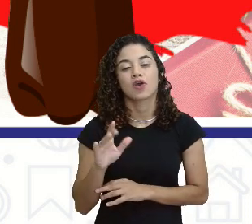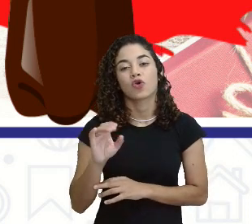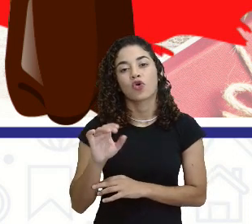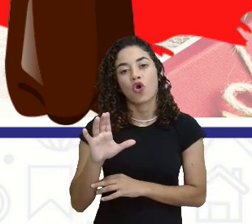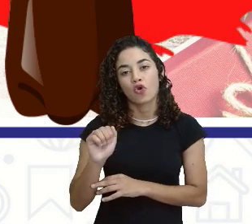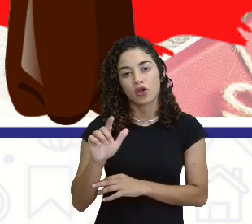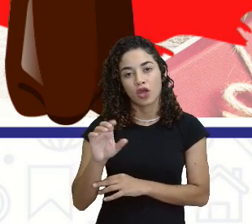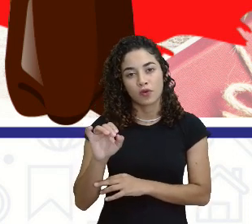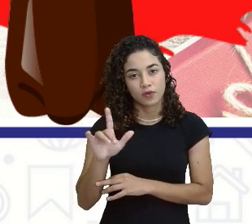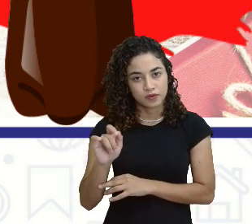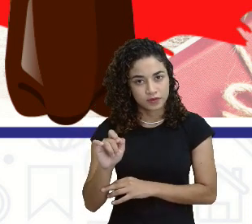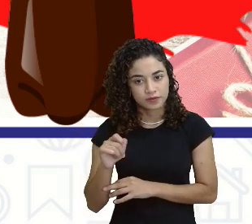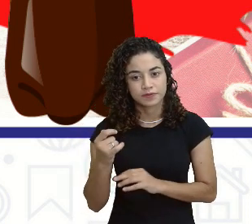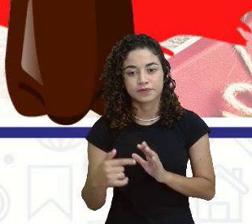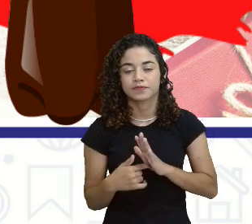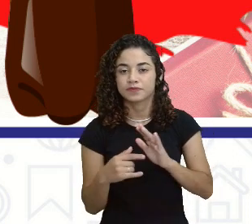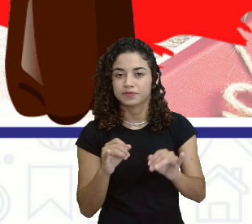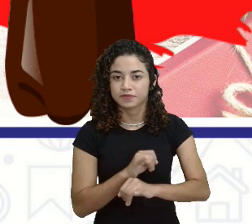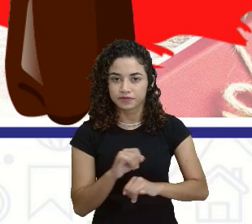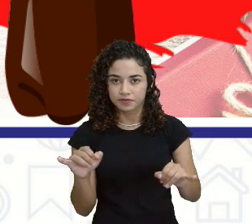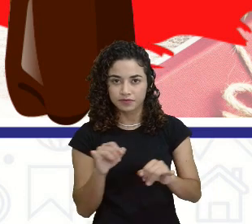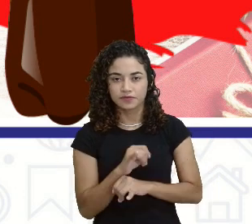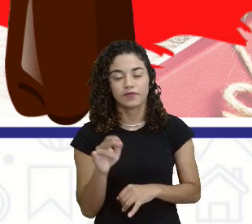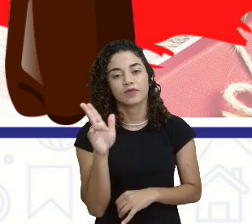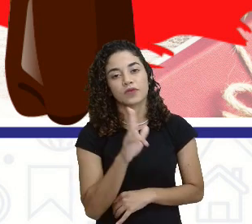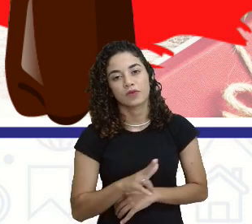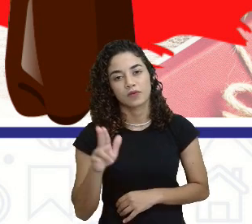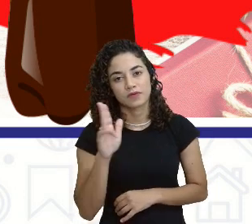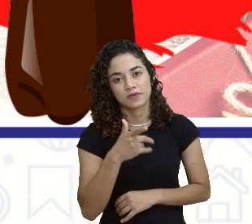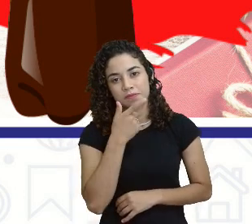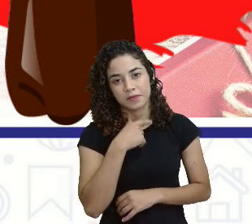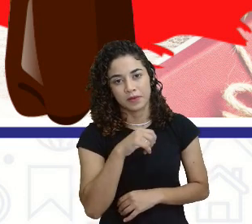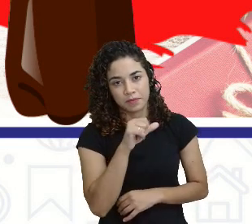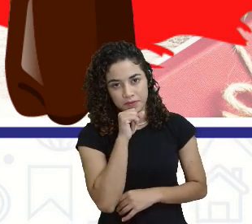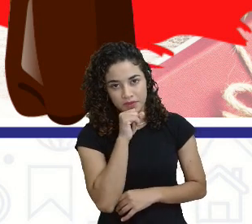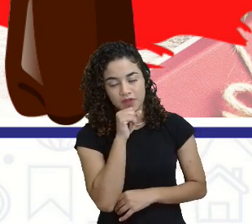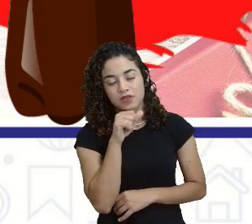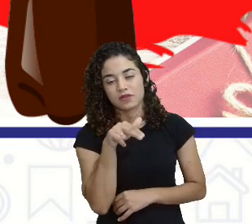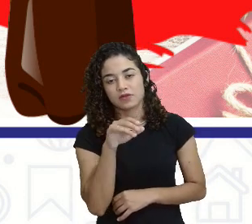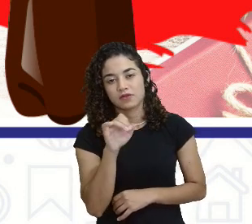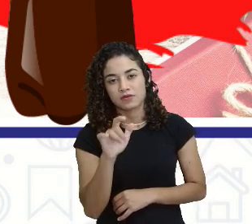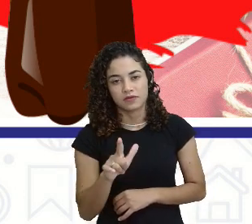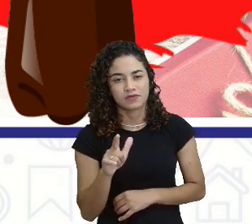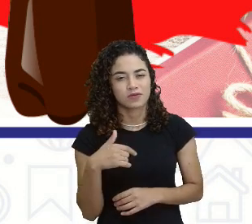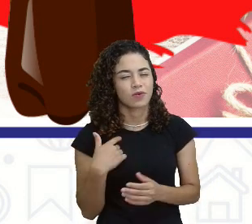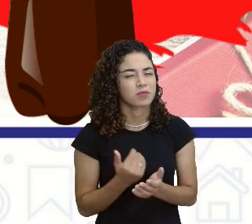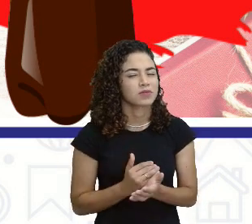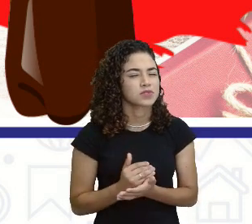propagandas utilizando a imagem aí do bom velhinho Nicolau, né? Então, a partir de